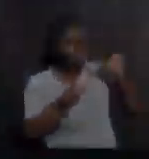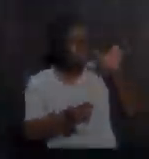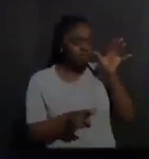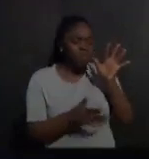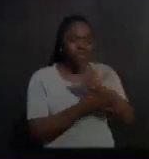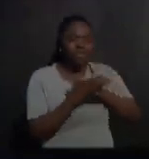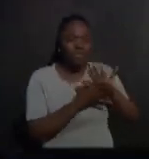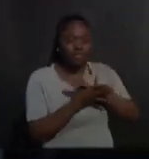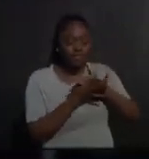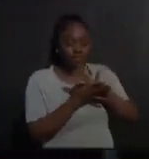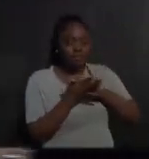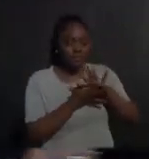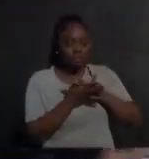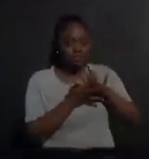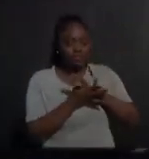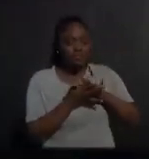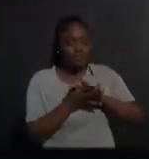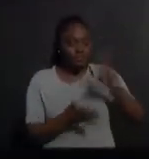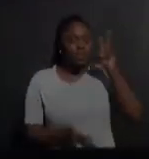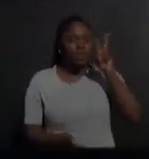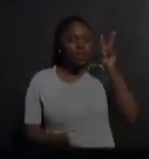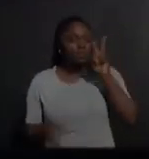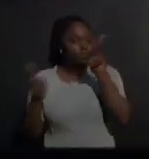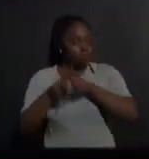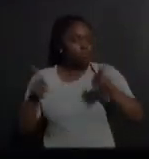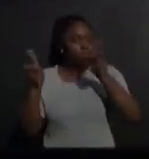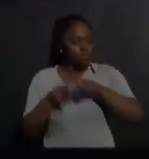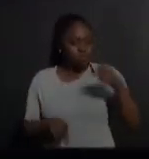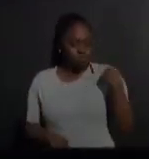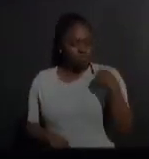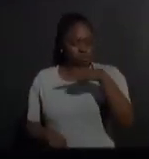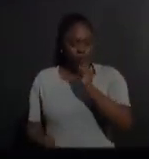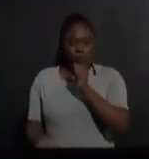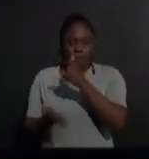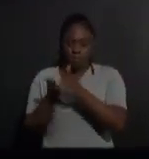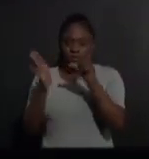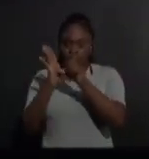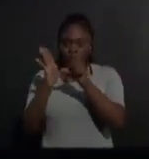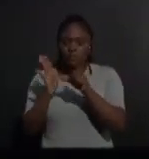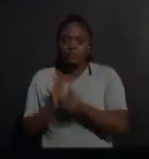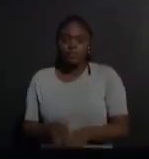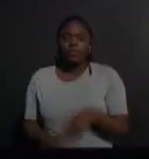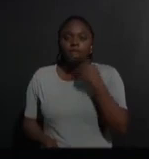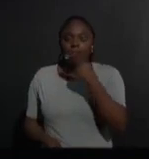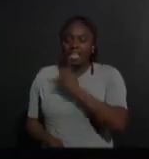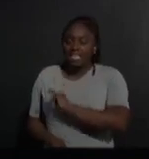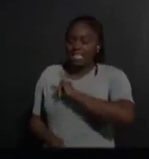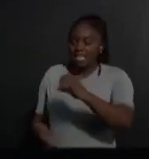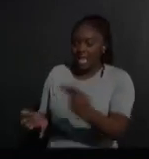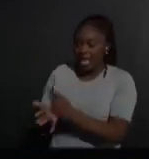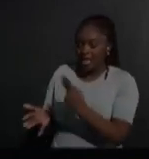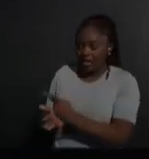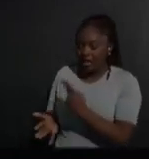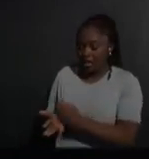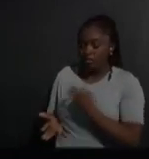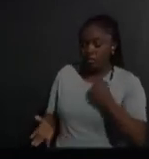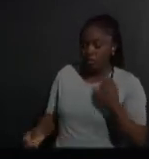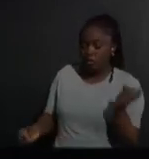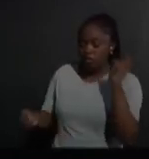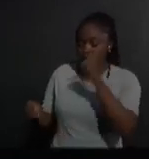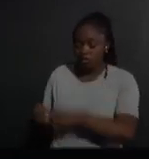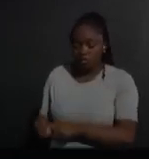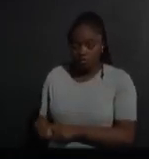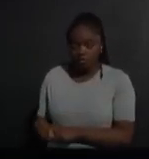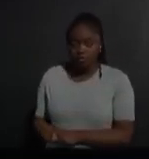com nada. Eu me lembro que uma vez eu fui no shopping, eu comprei uma coisa numa loja. E eu falei assim, ó, se der errado essa coisa aqui, eu vou voltar aqui. Eu voltei, gente,